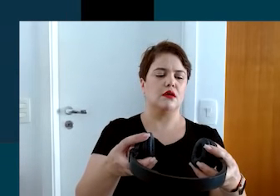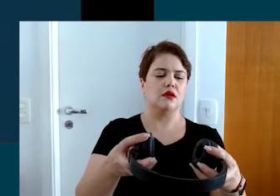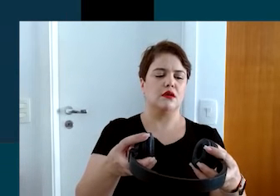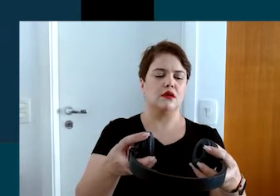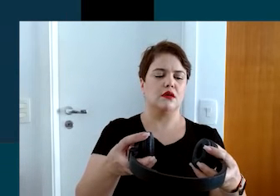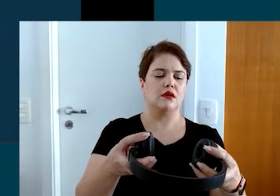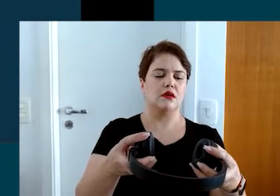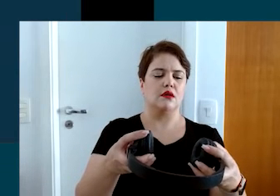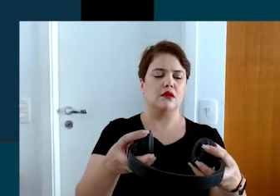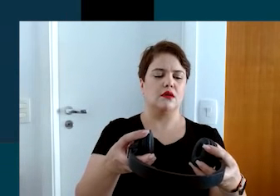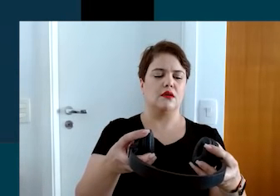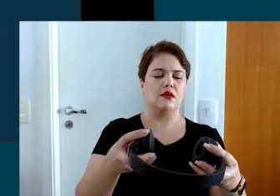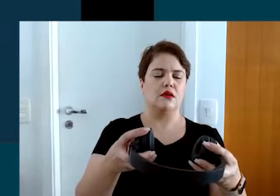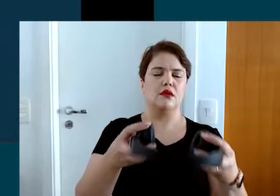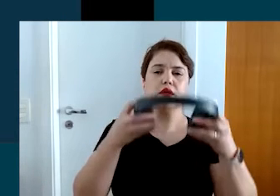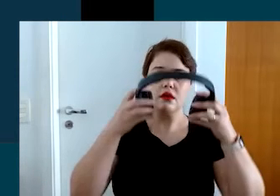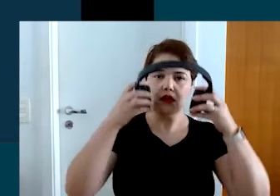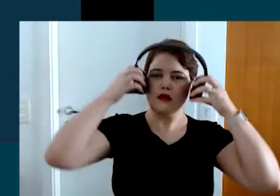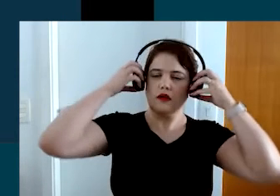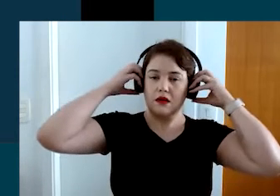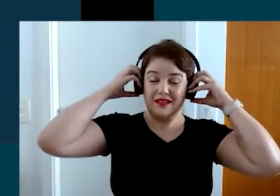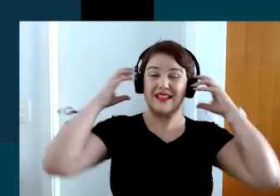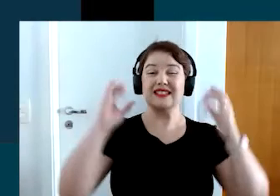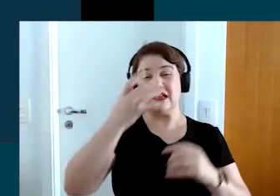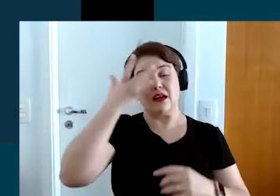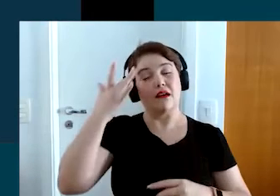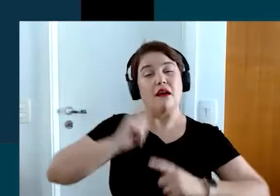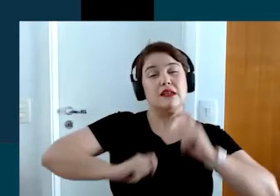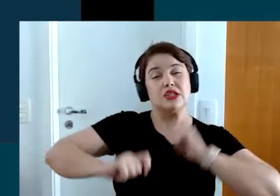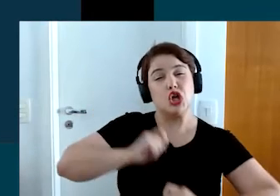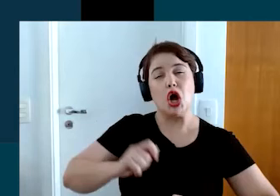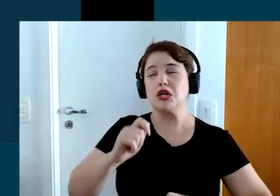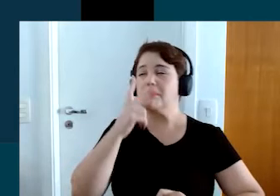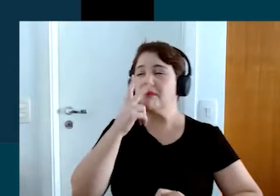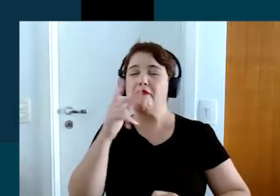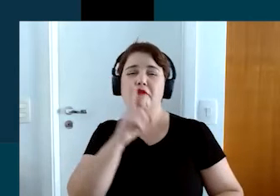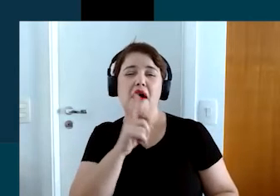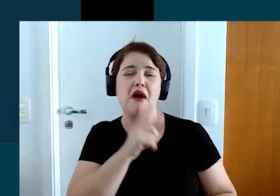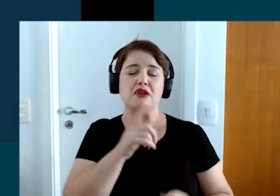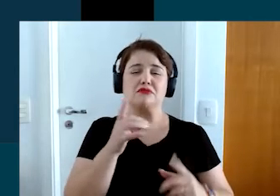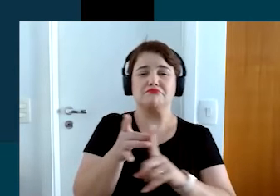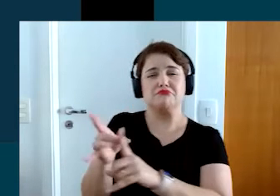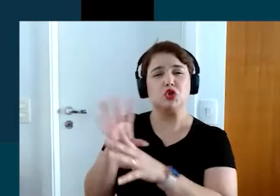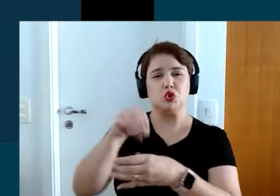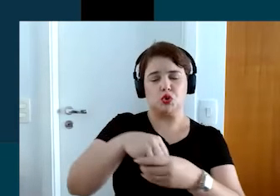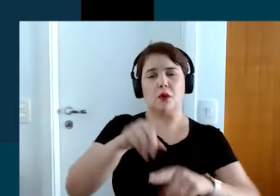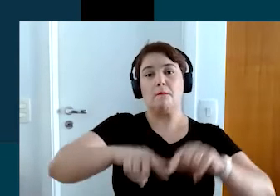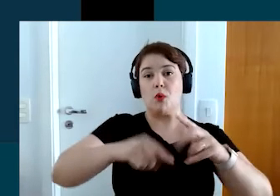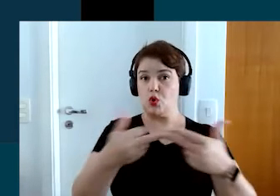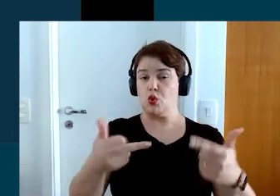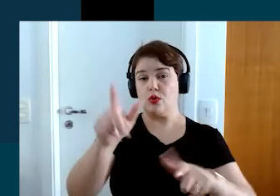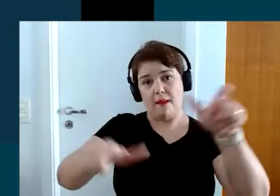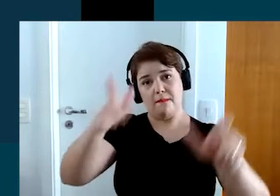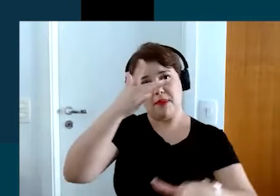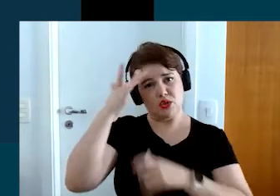pessoas, né, onde elas são frágeis, ansiosas, isso muda o tempo todo, obviamente quem consome o meu produto e serviço são pessoas. Então,